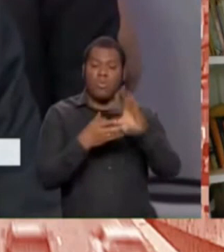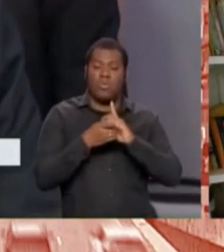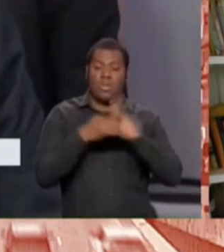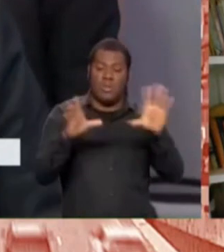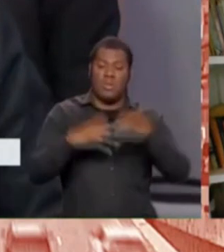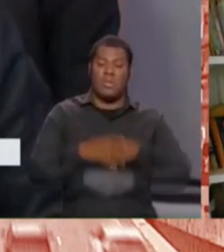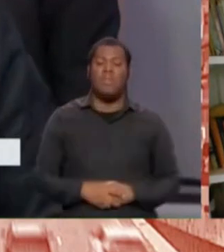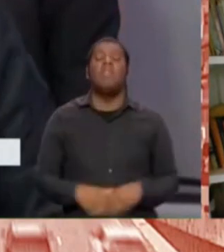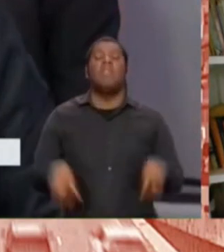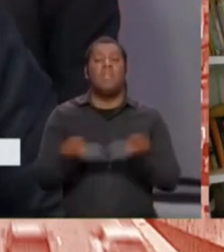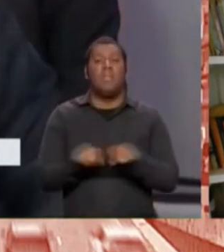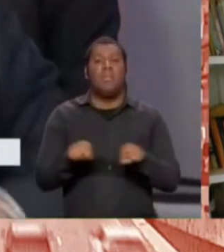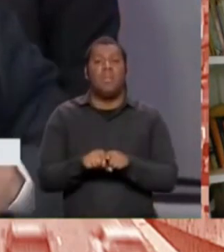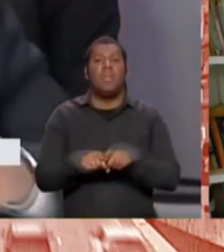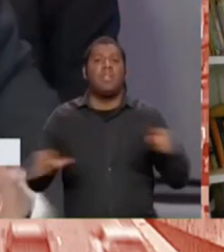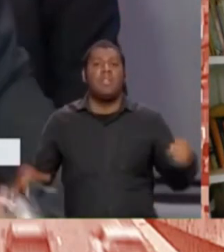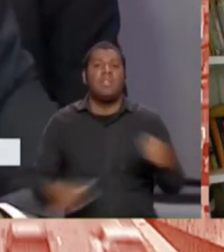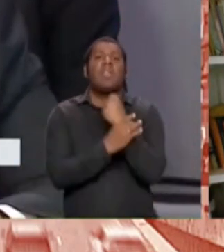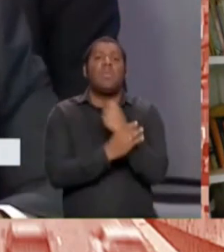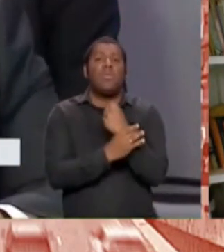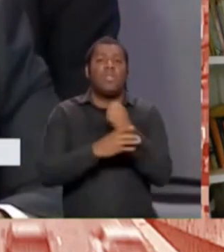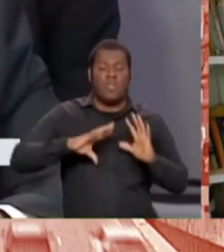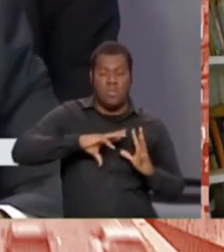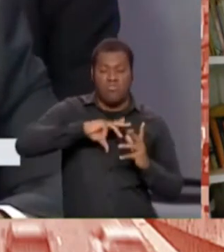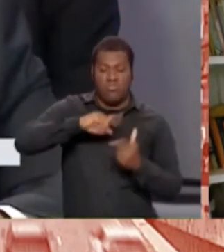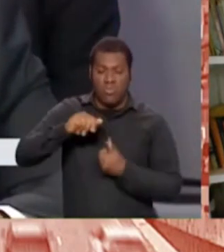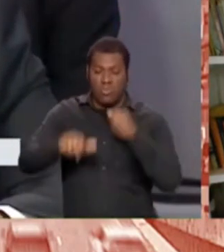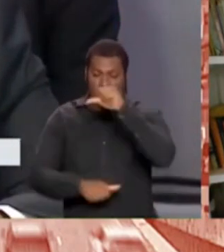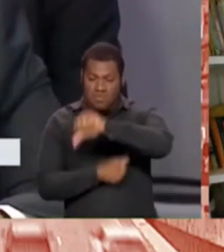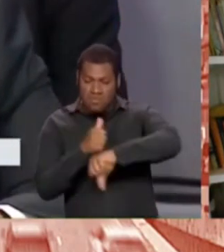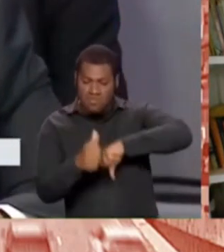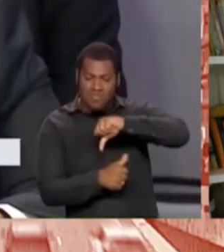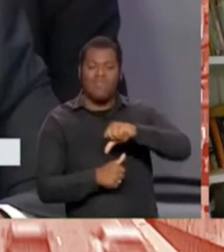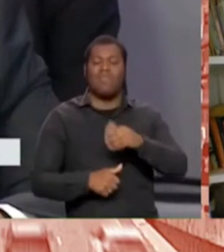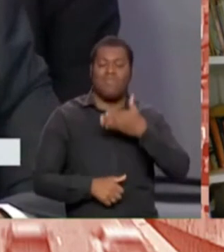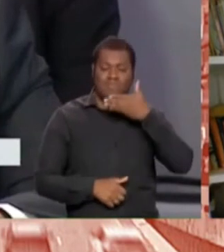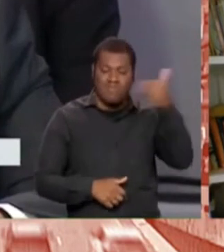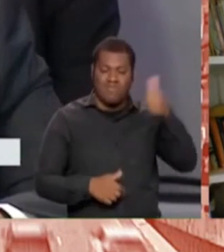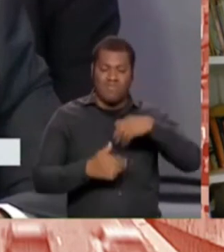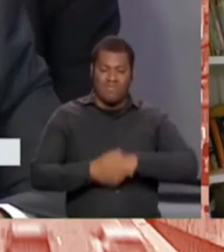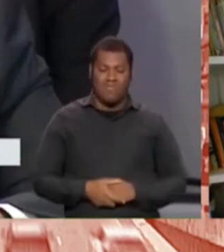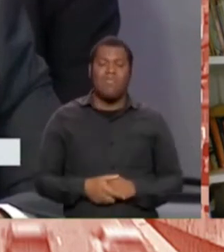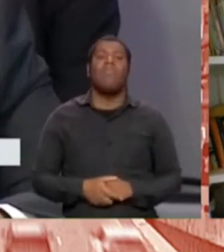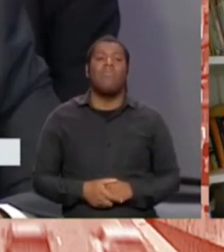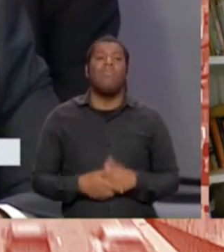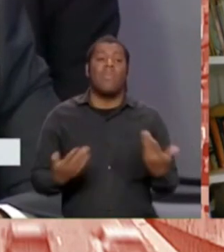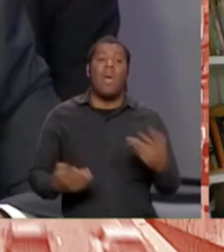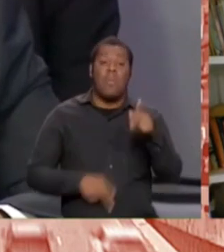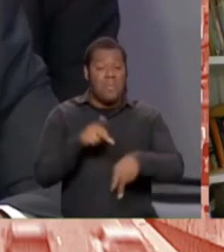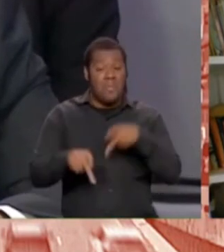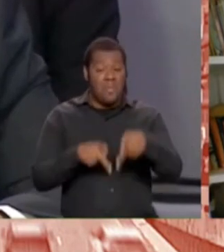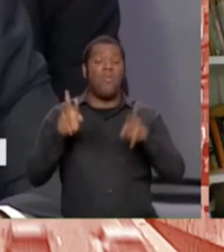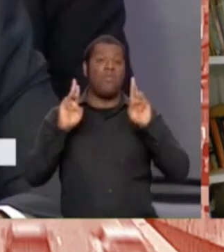para poder fazer sugestões. E nós vamos ter que prestar atenção em qual é a resposta que o Mercosul está dando a